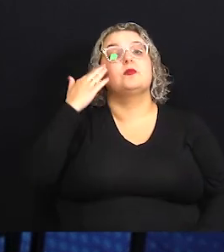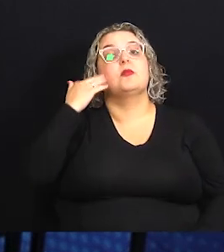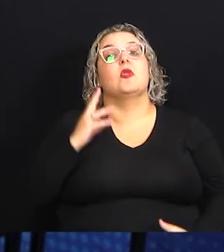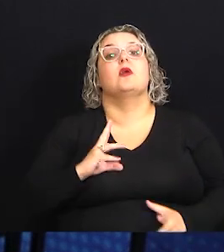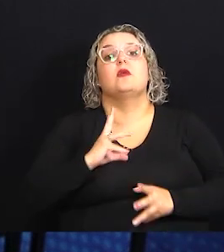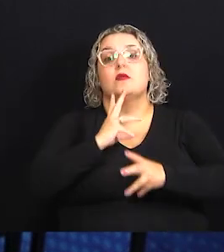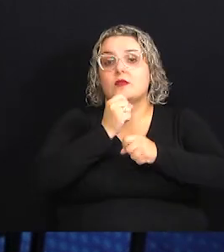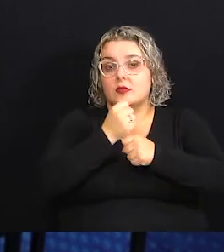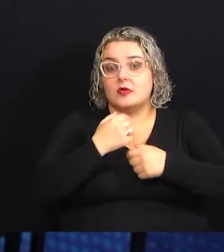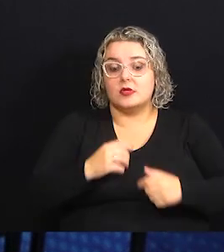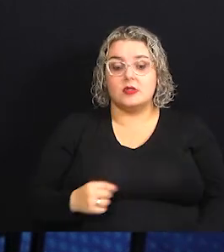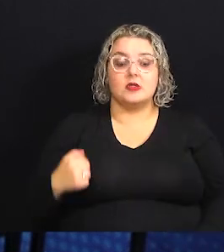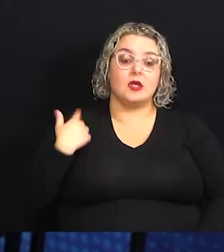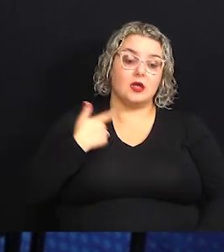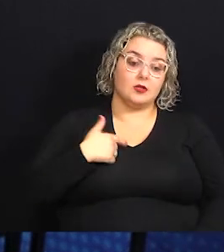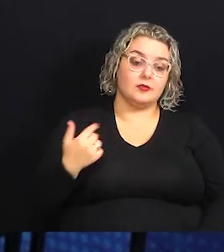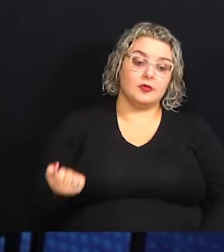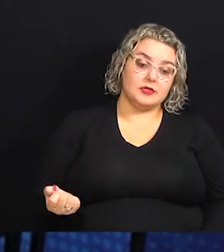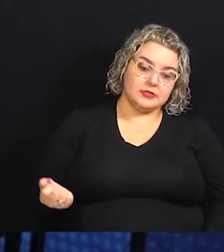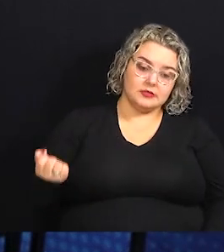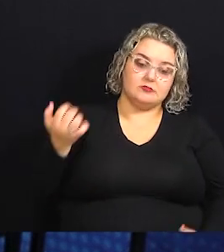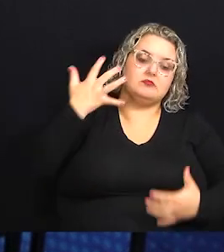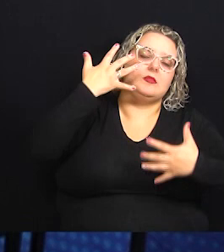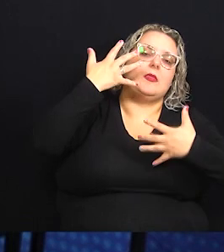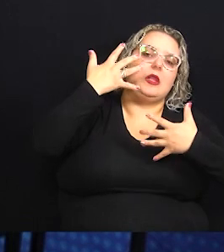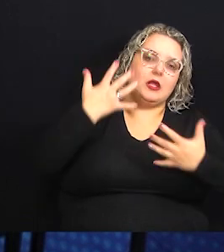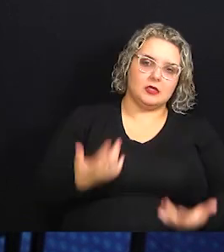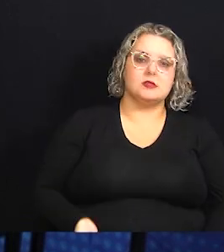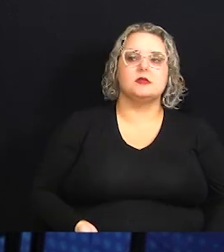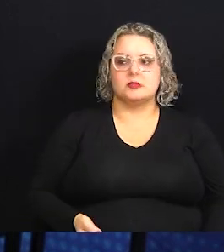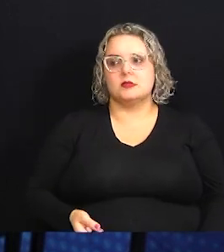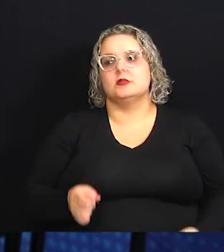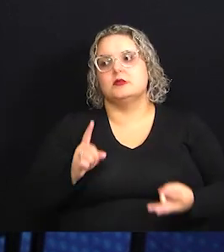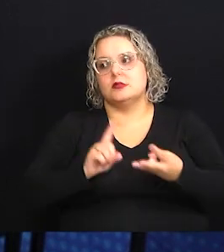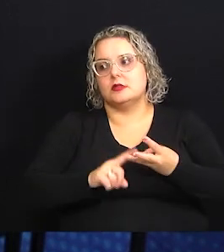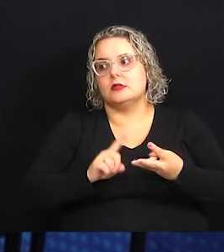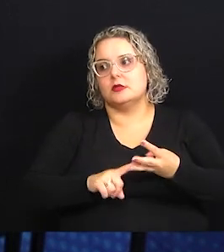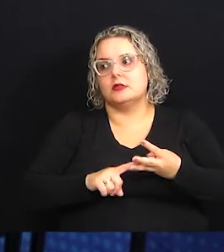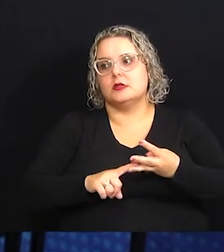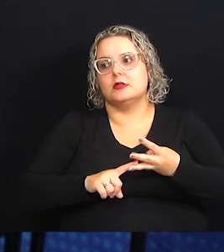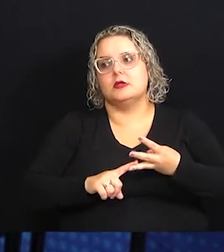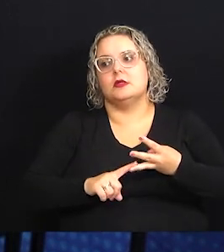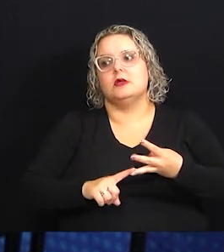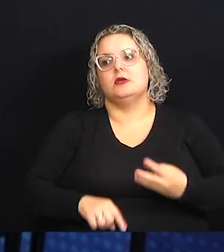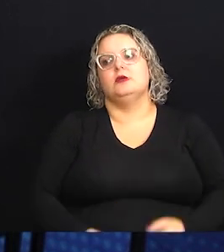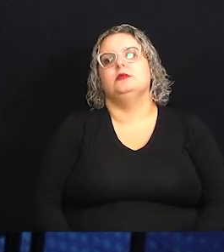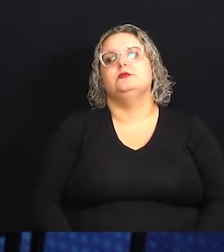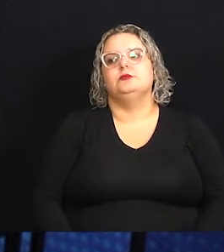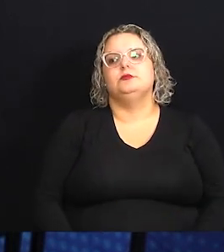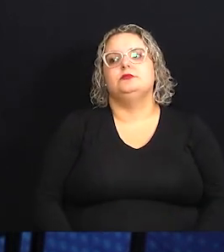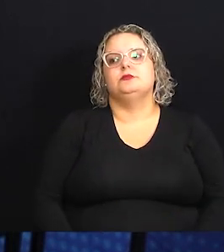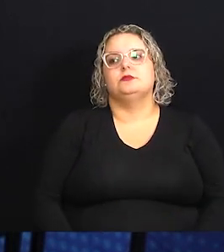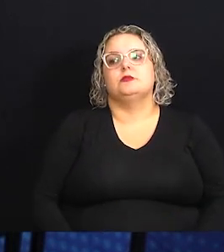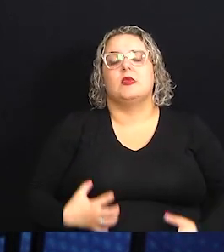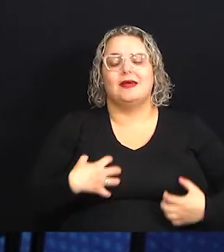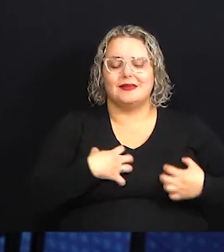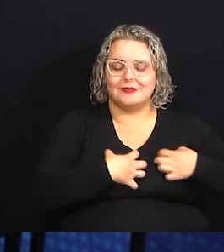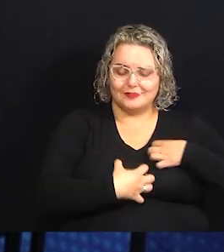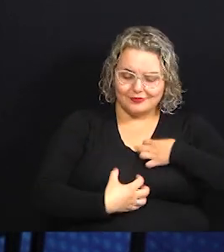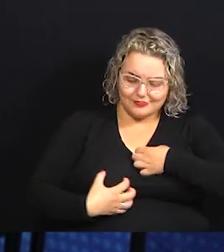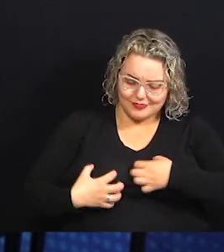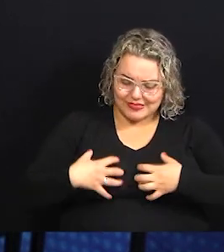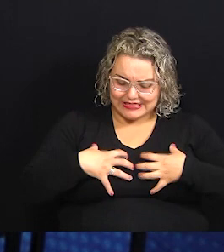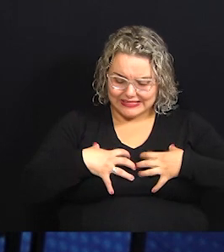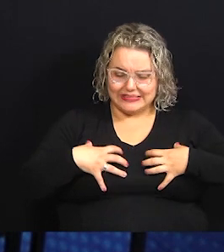lugar, descobrir a nossa força e descobrir a nossa luz. E reivindicação, porque é uma palavra que está aqui no seu peito, no seu pulmão, e quando você começa a ficar